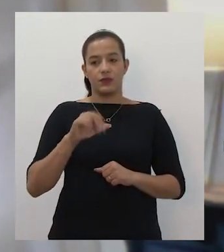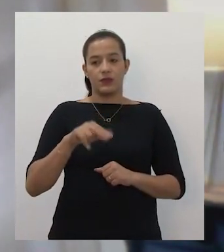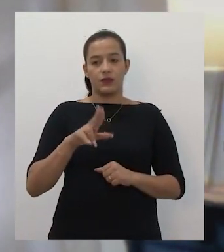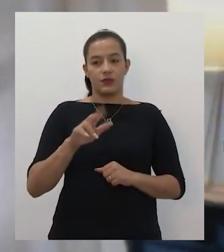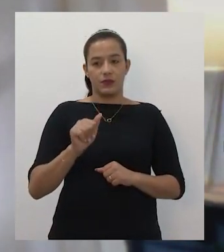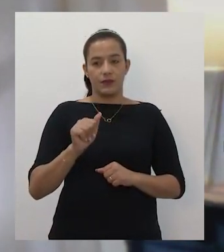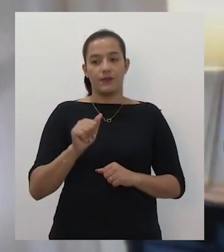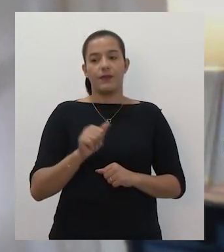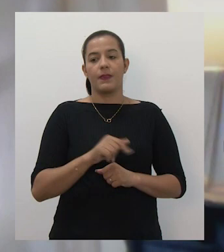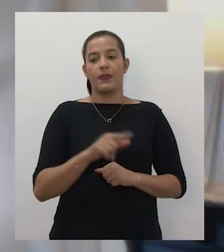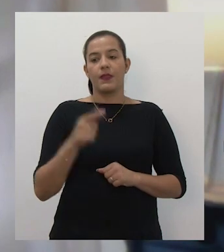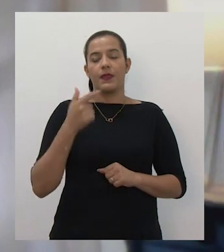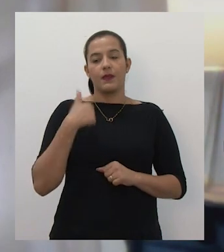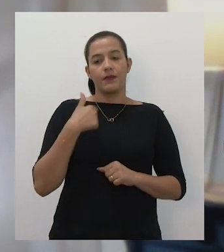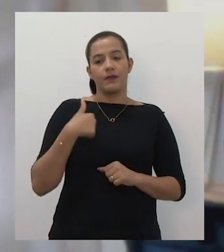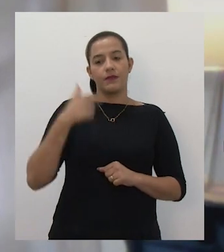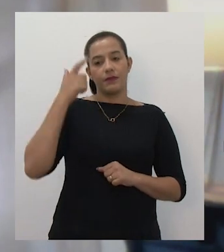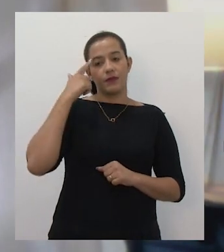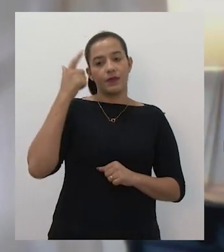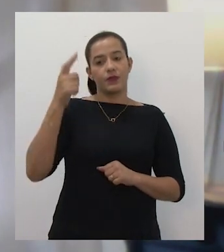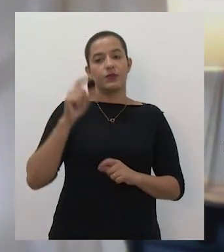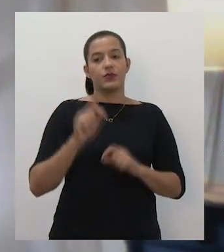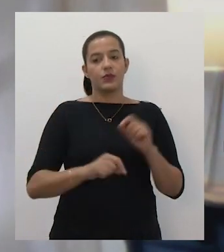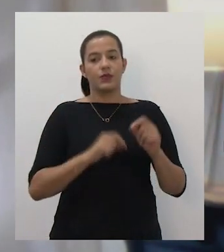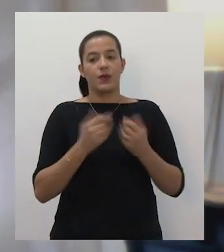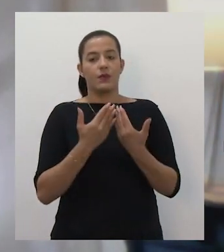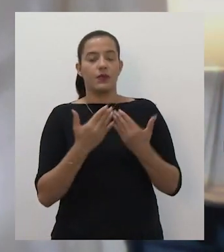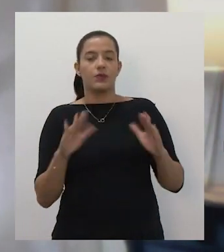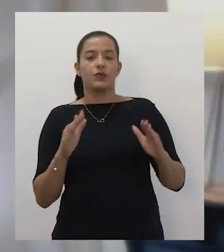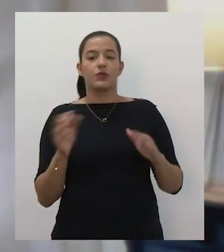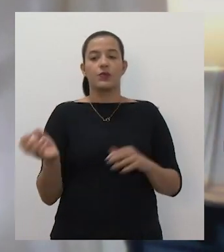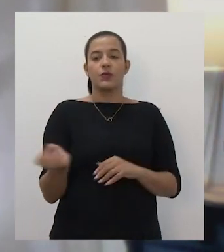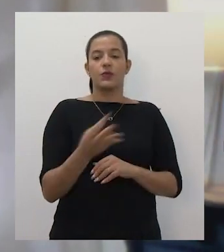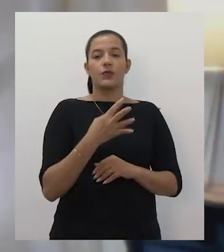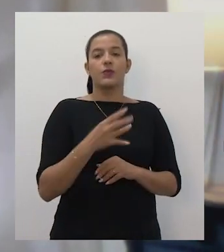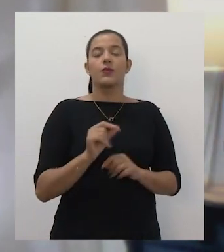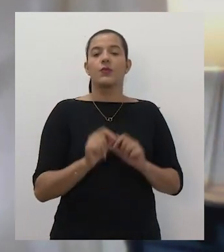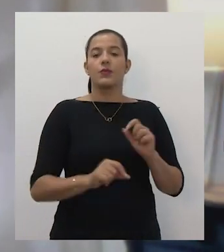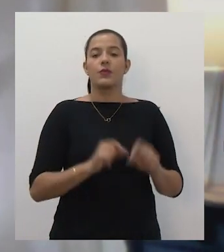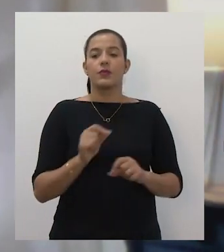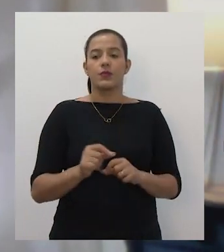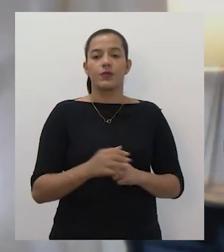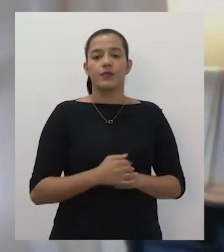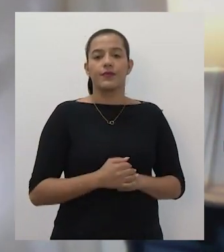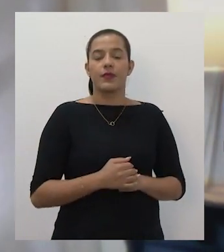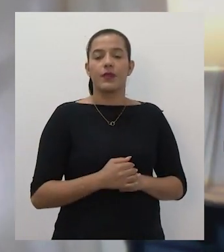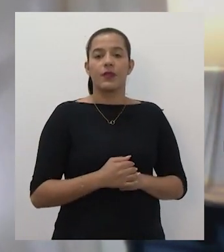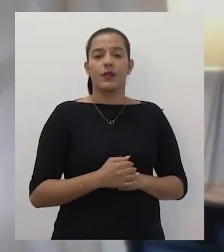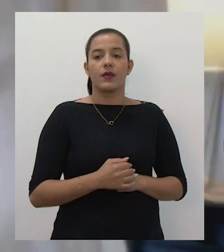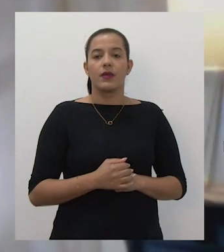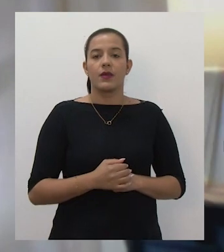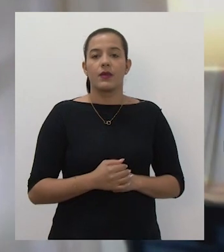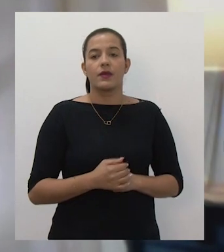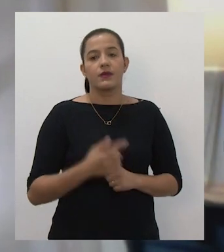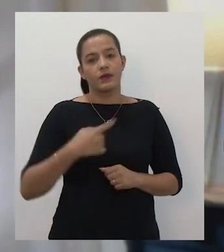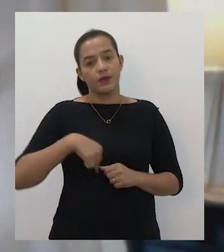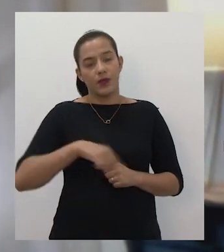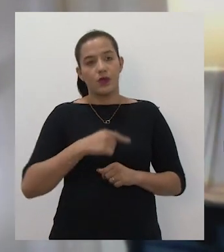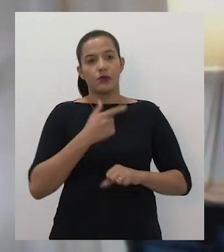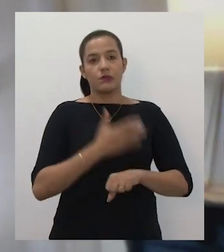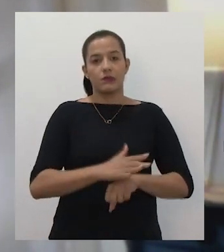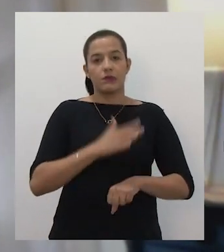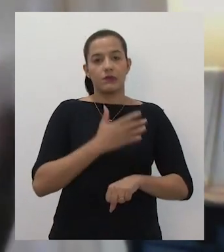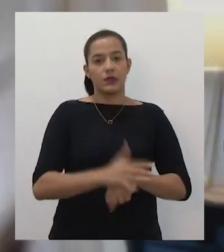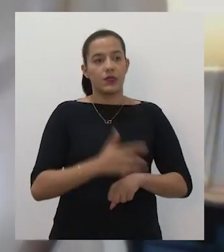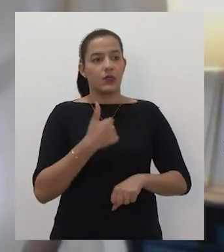na minha concepção, abertura ao novo? Ela diz, seria colocar na prática os saberes que eu julgo